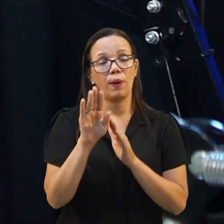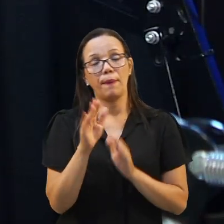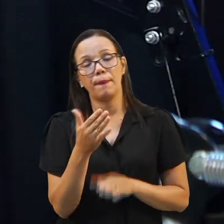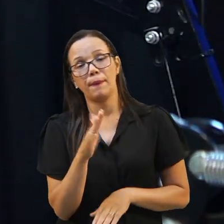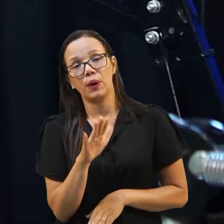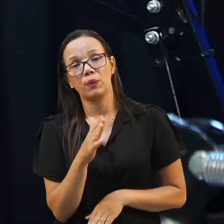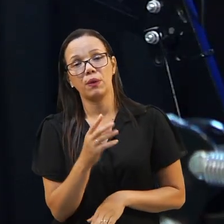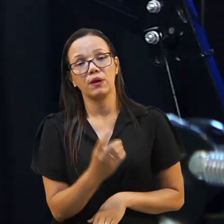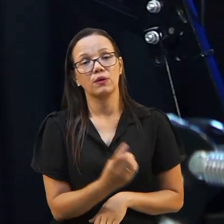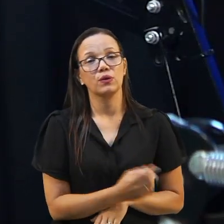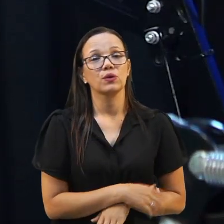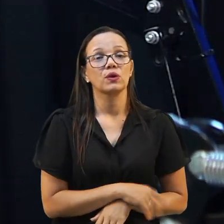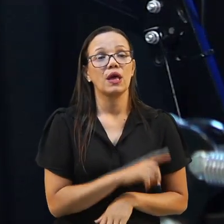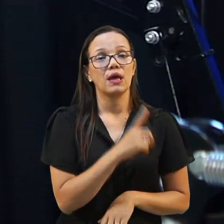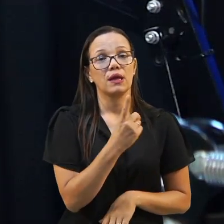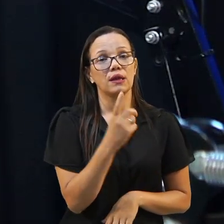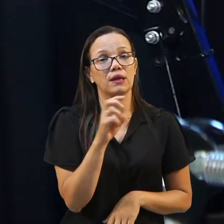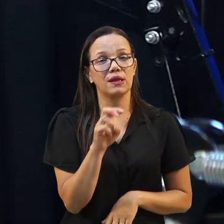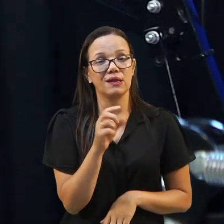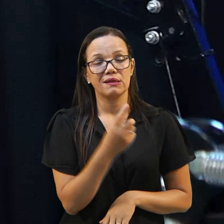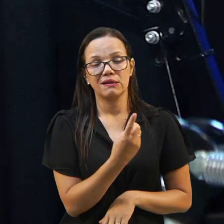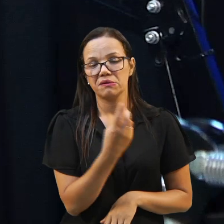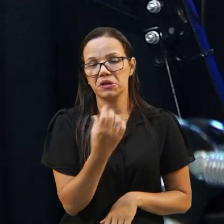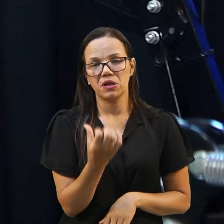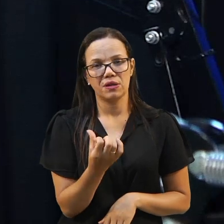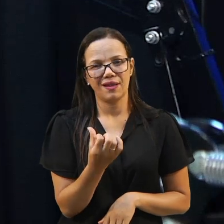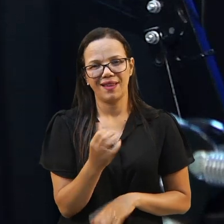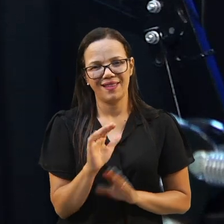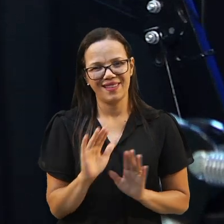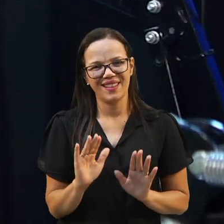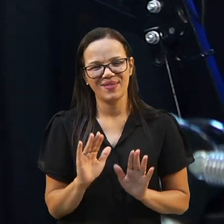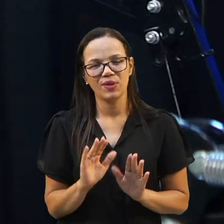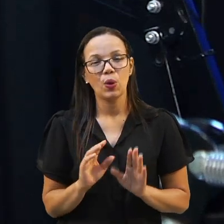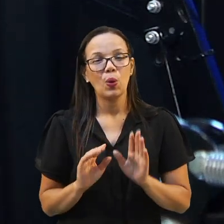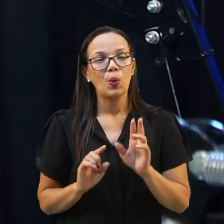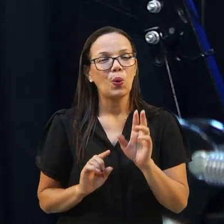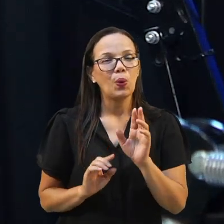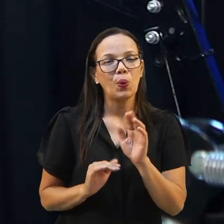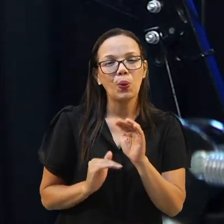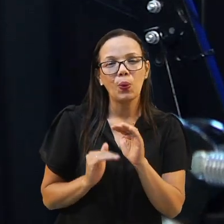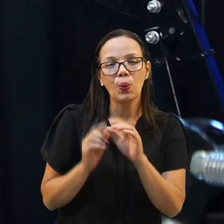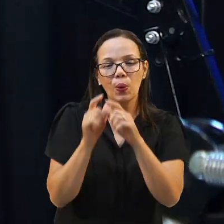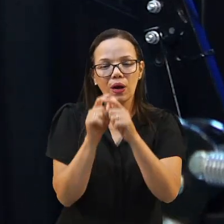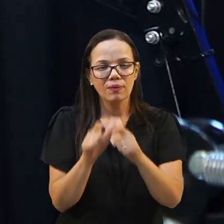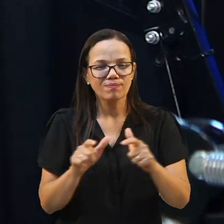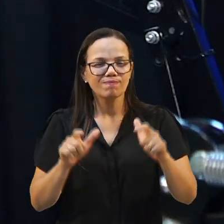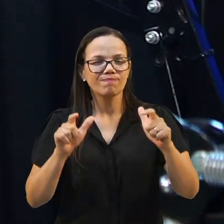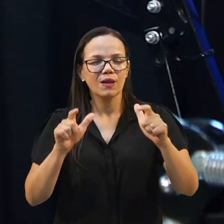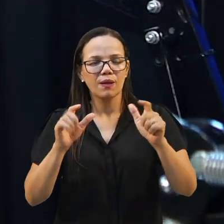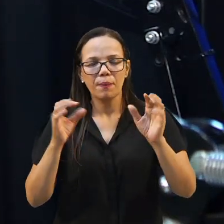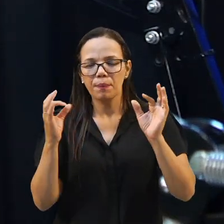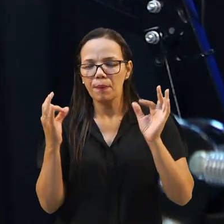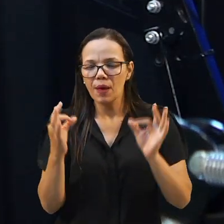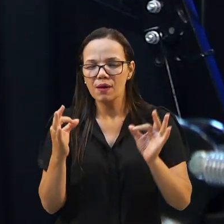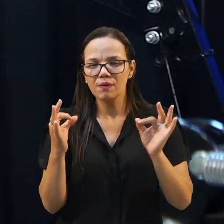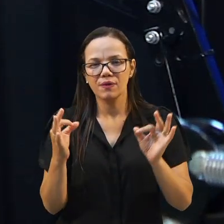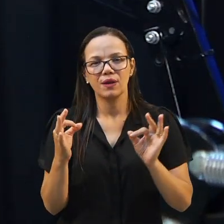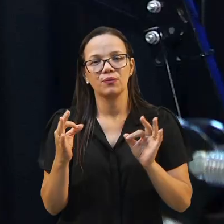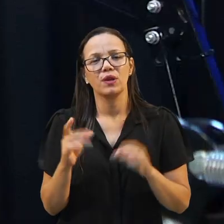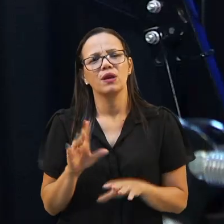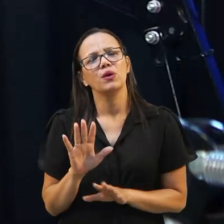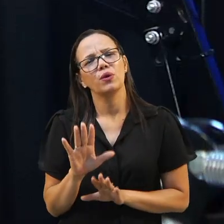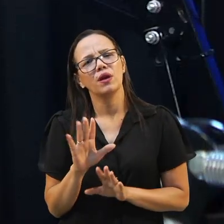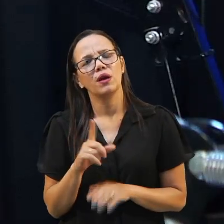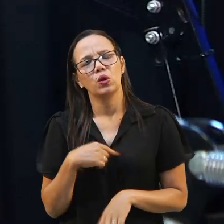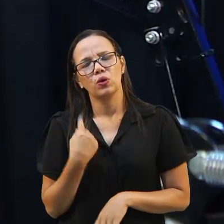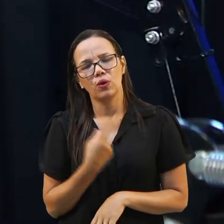pelo crescimento exponencial. Então, o crescimento ele é incrível. E o que